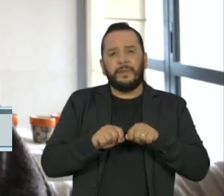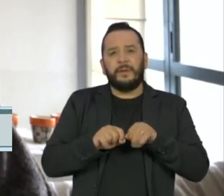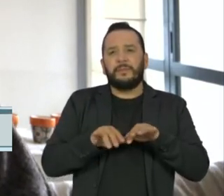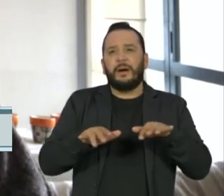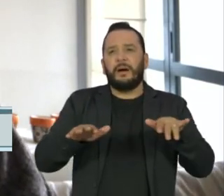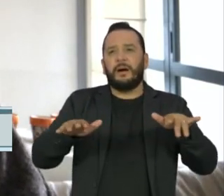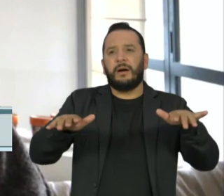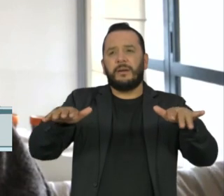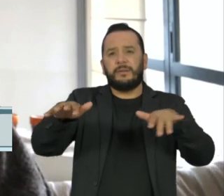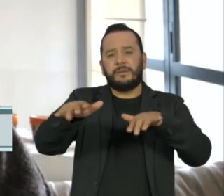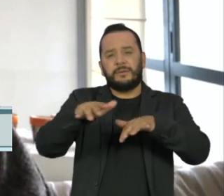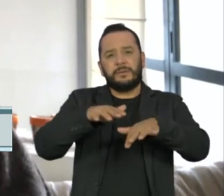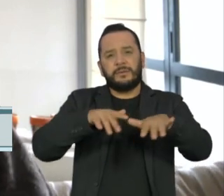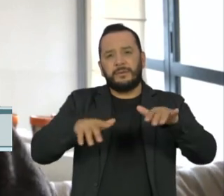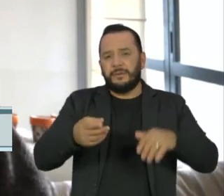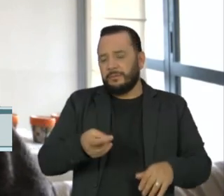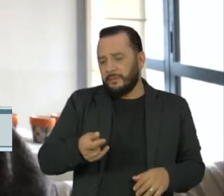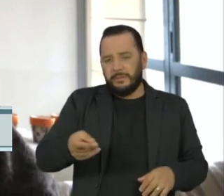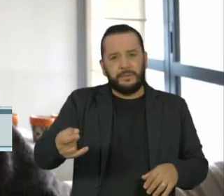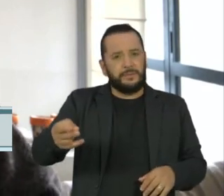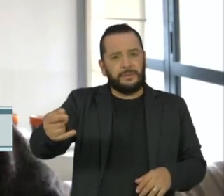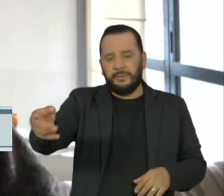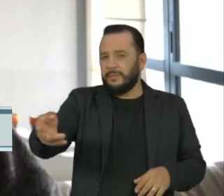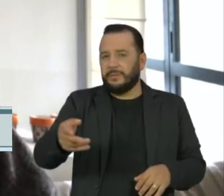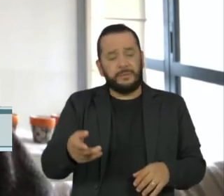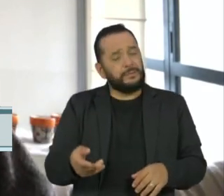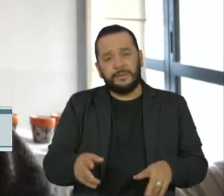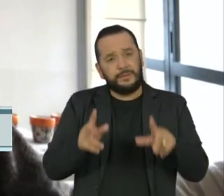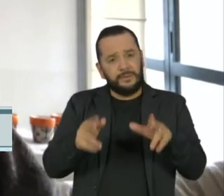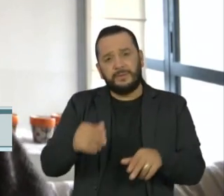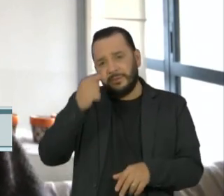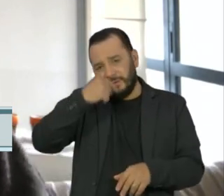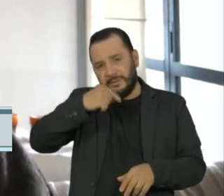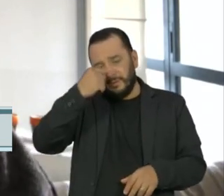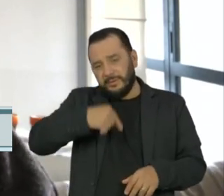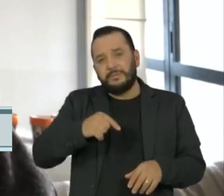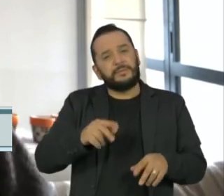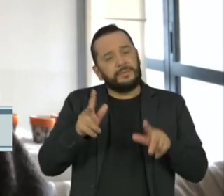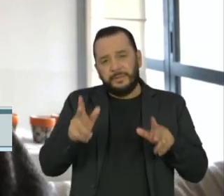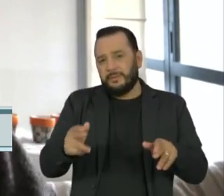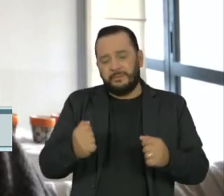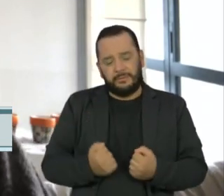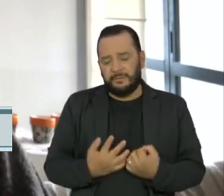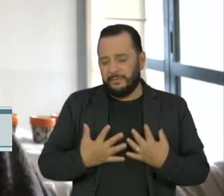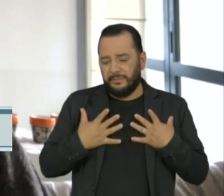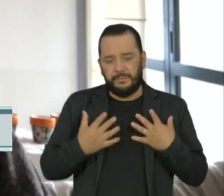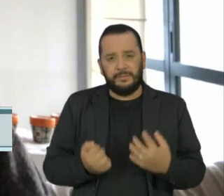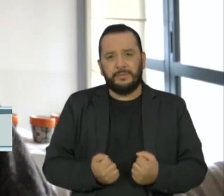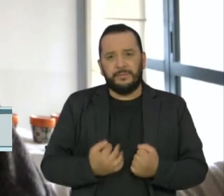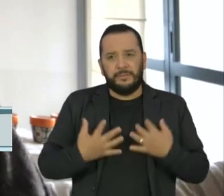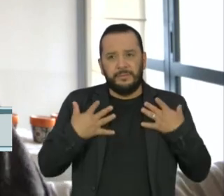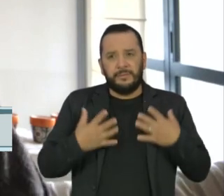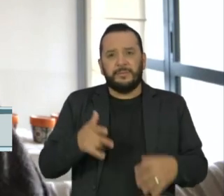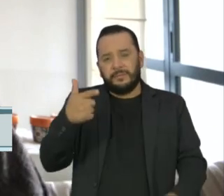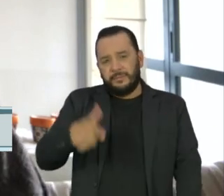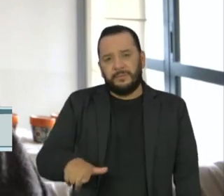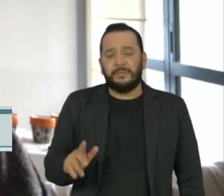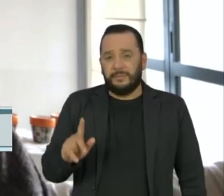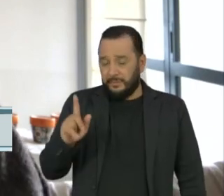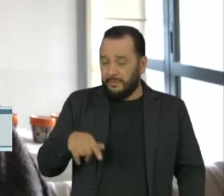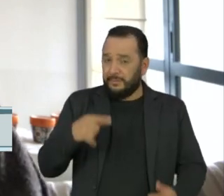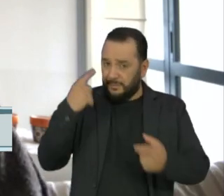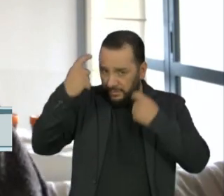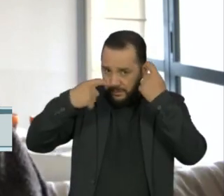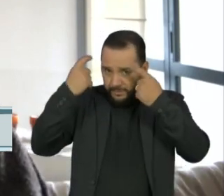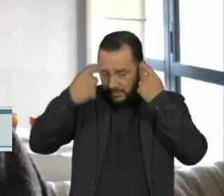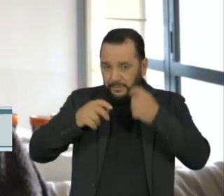fica endêmico, ou seja, ele fica causando continuamente infecções e transmissões ao longo do ano. Essa é uma preocupação,